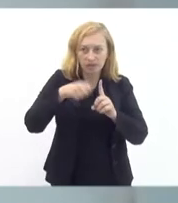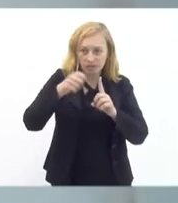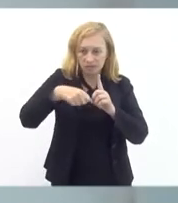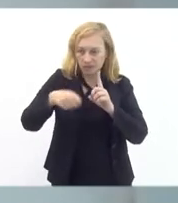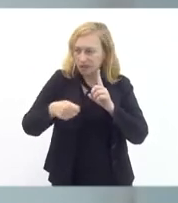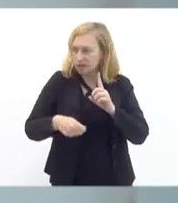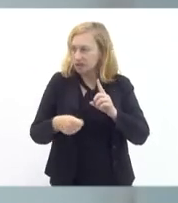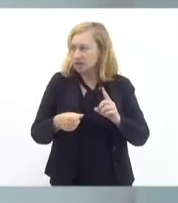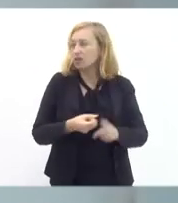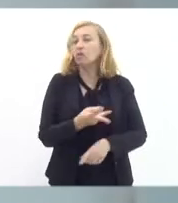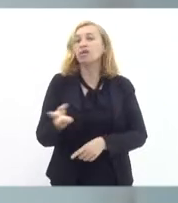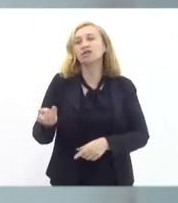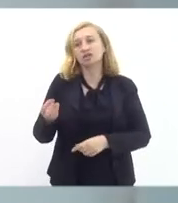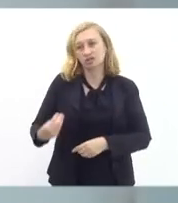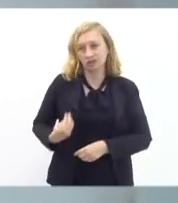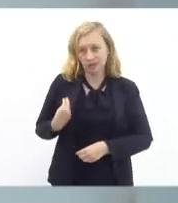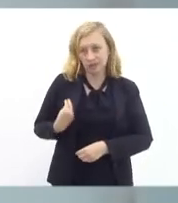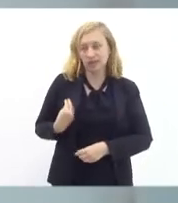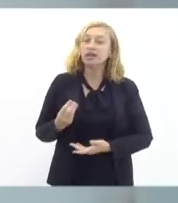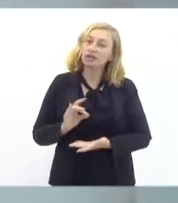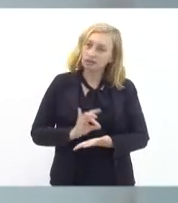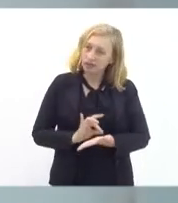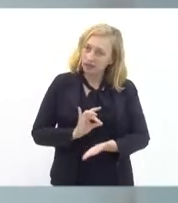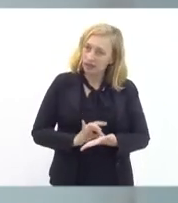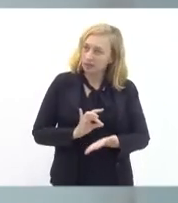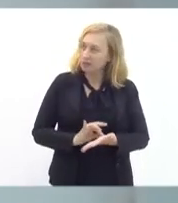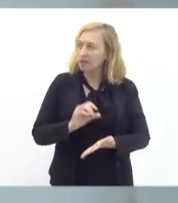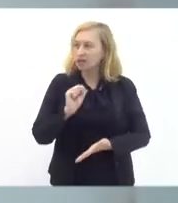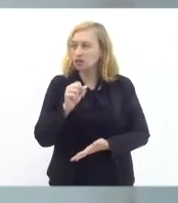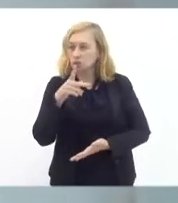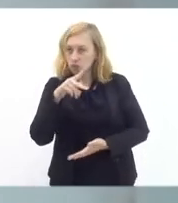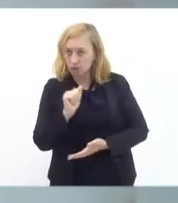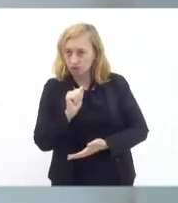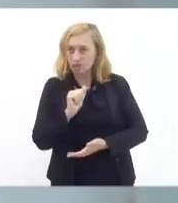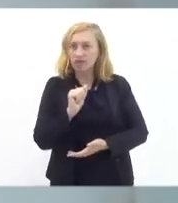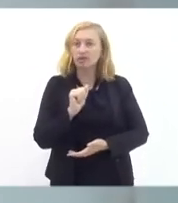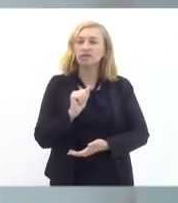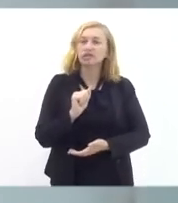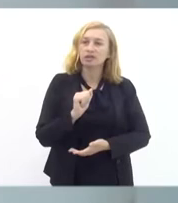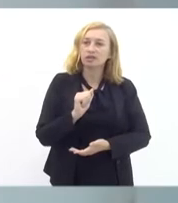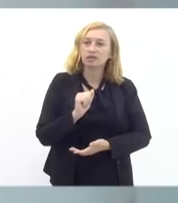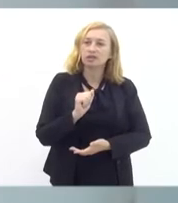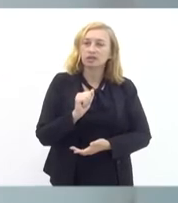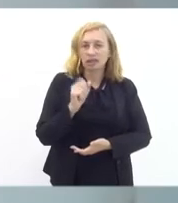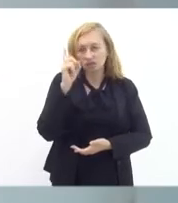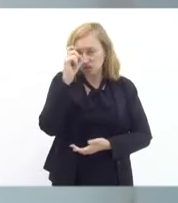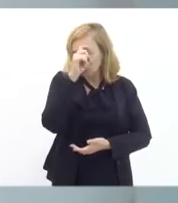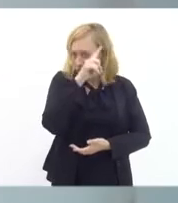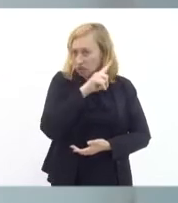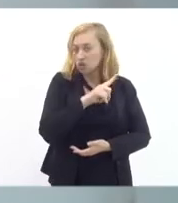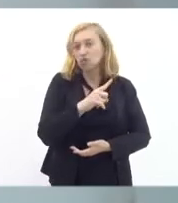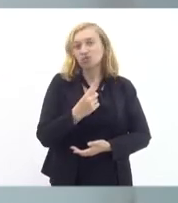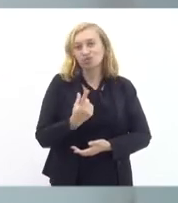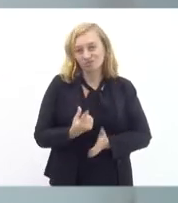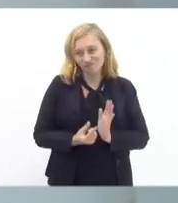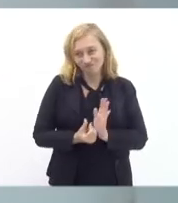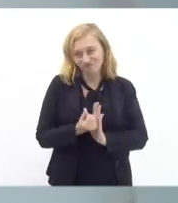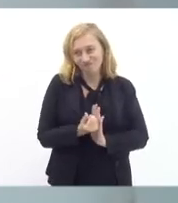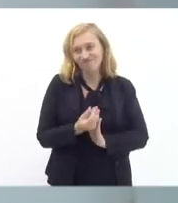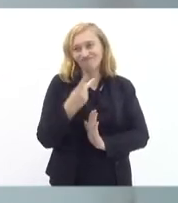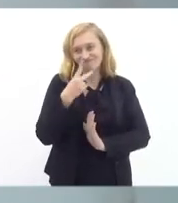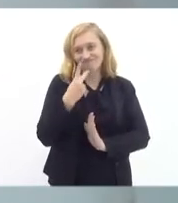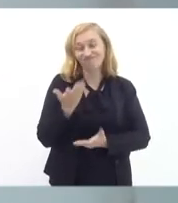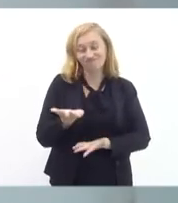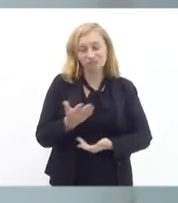não salvamos? E, realmente, a Suípa, a situação dela está bastante crítica, financeiramente falando.